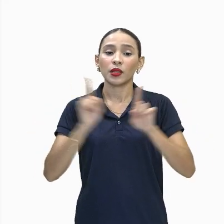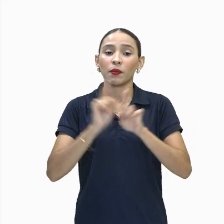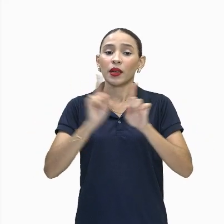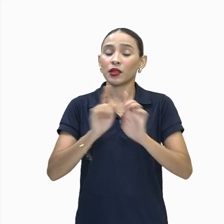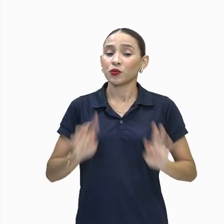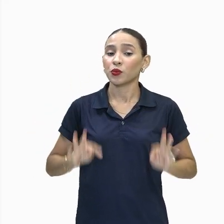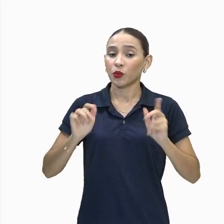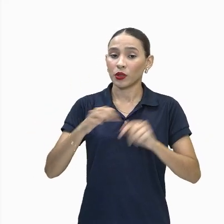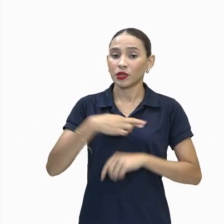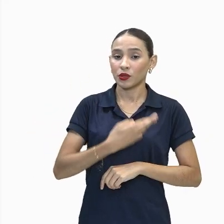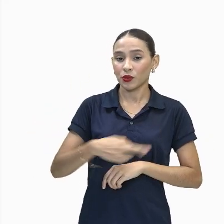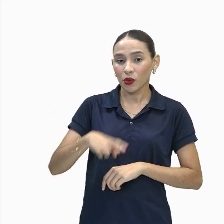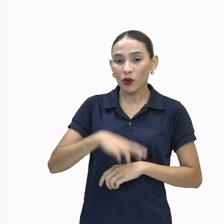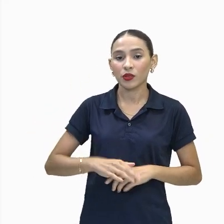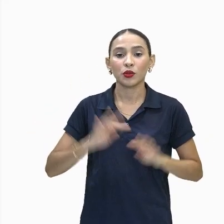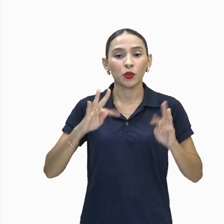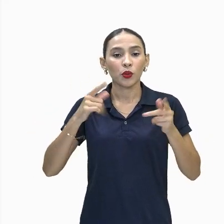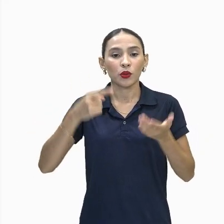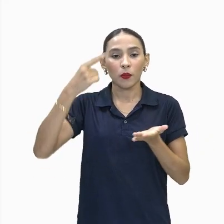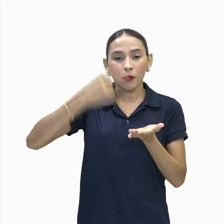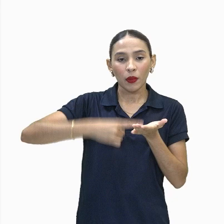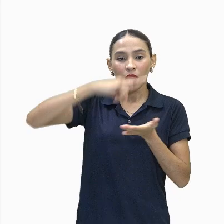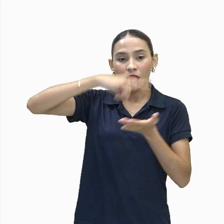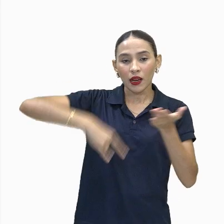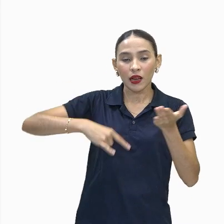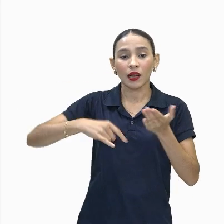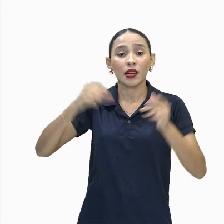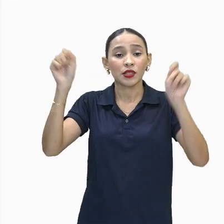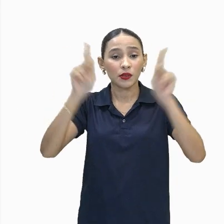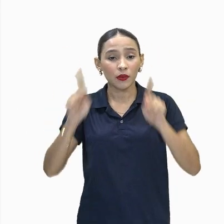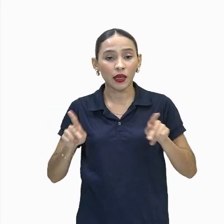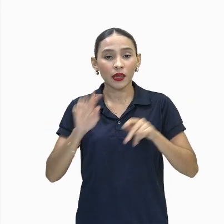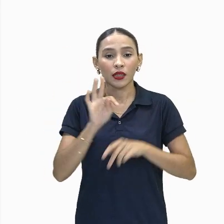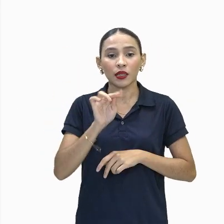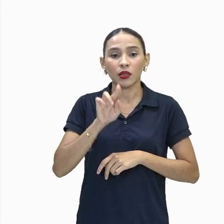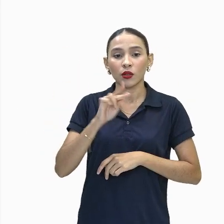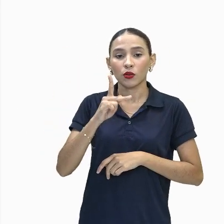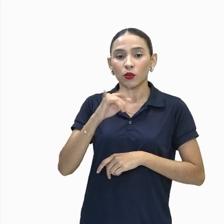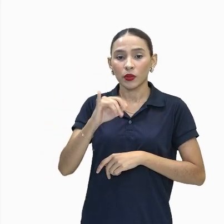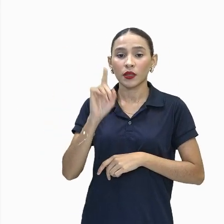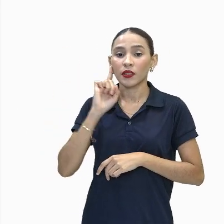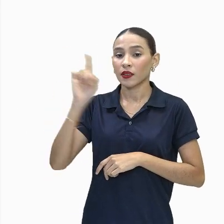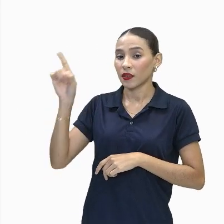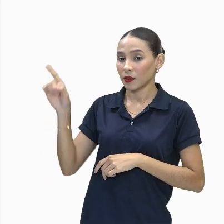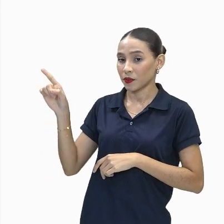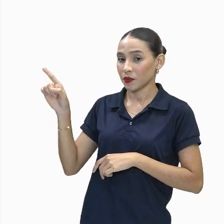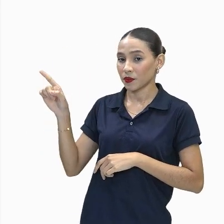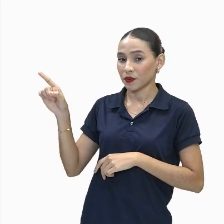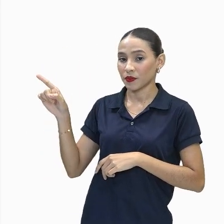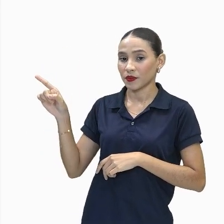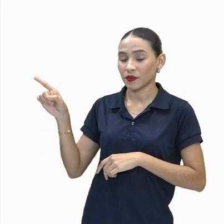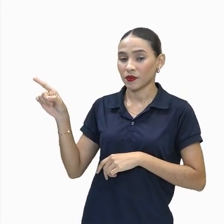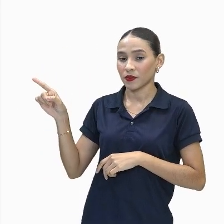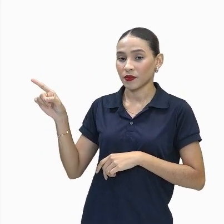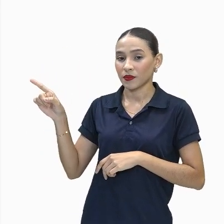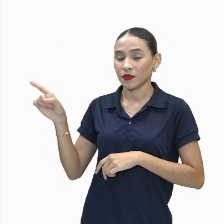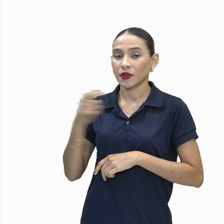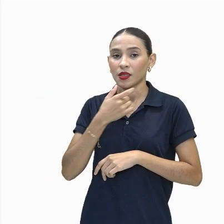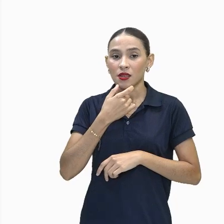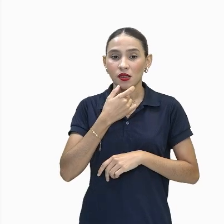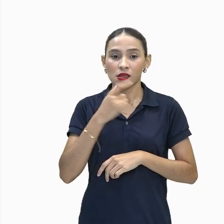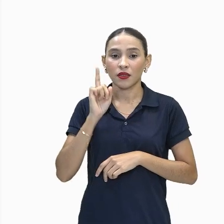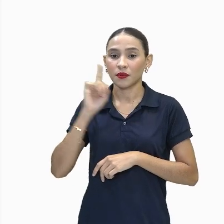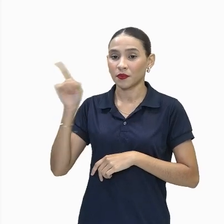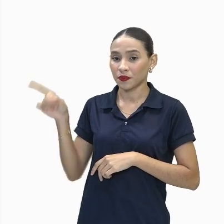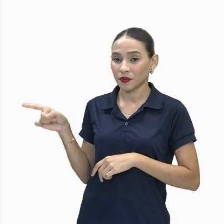todas as religiões, de todos os tratados de paz. To be or not to be? That's the question.